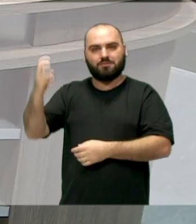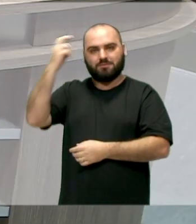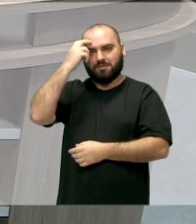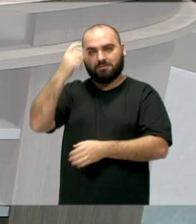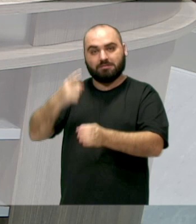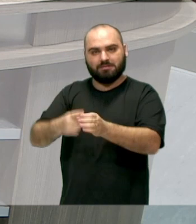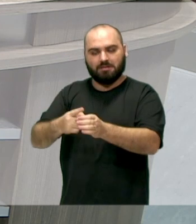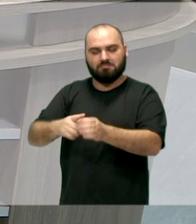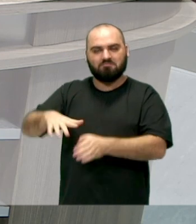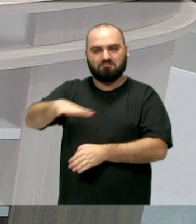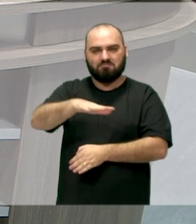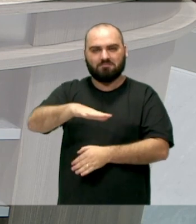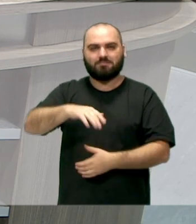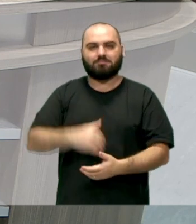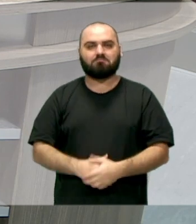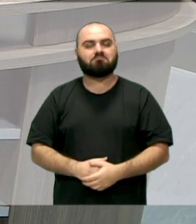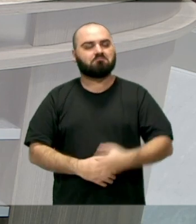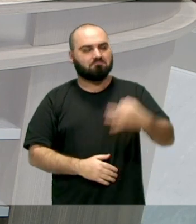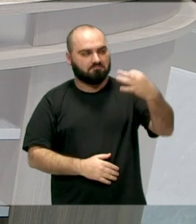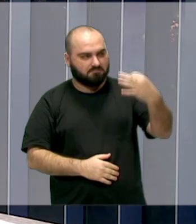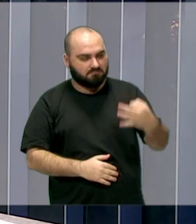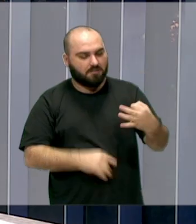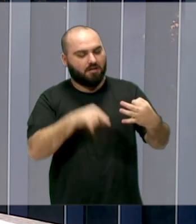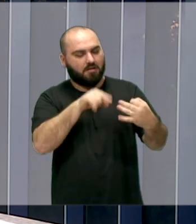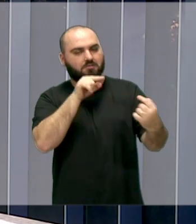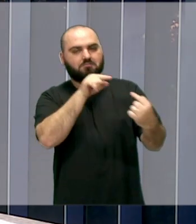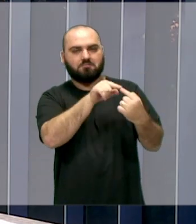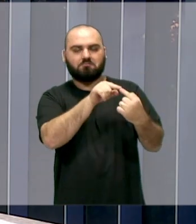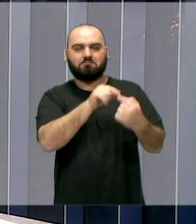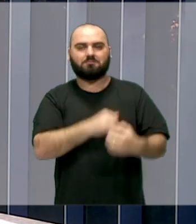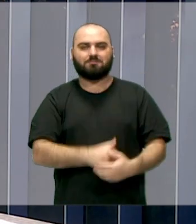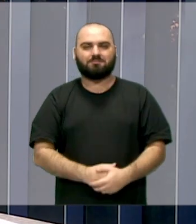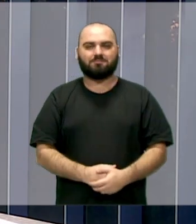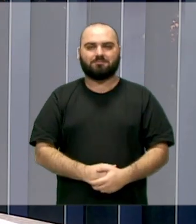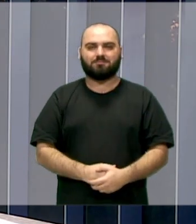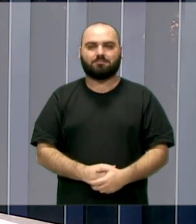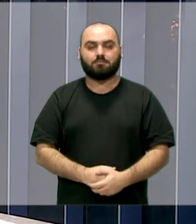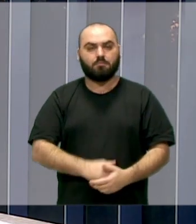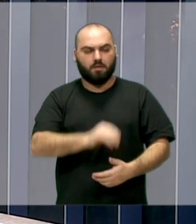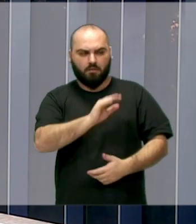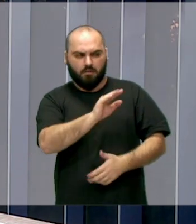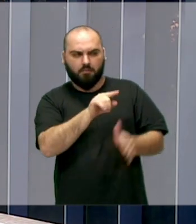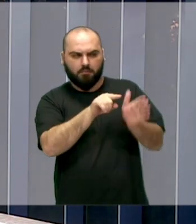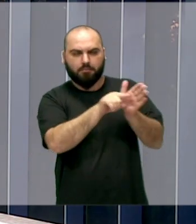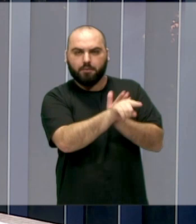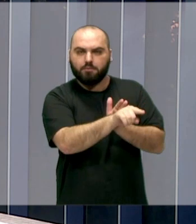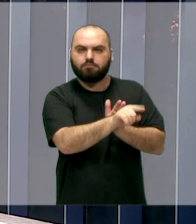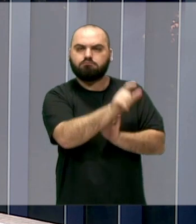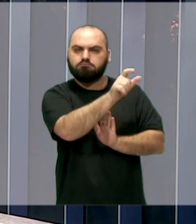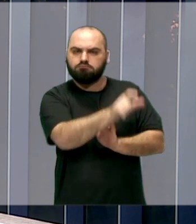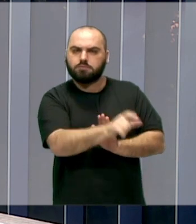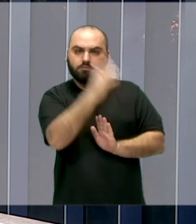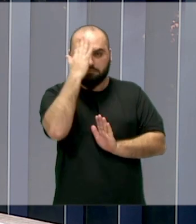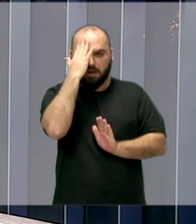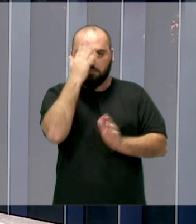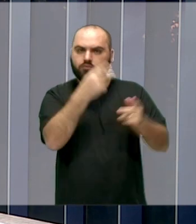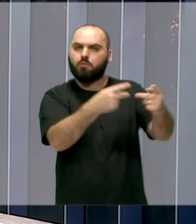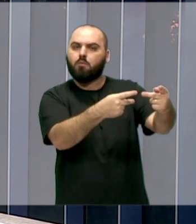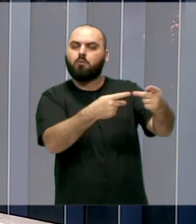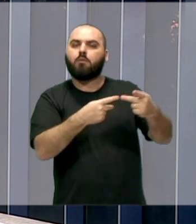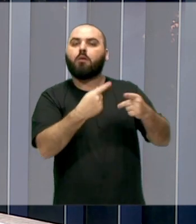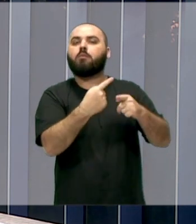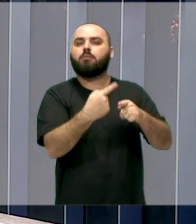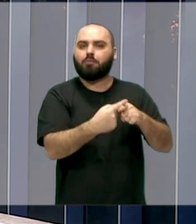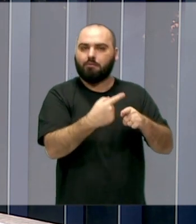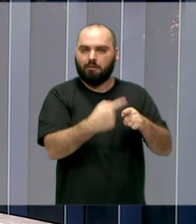região. Com certeza, esse é o nosso objetivo. Natália, a gente sabe, né, a gente te convidou porque estamos